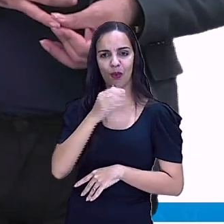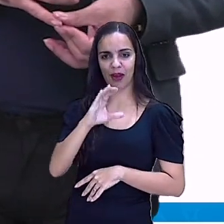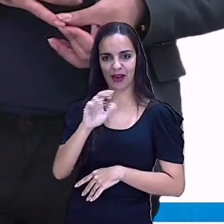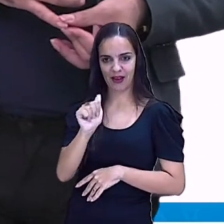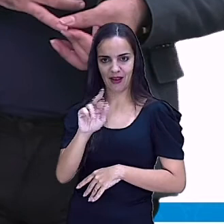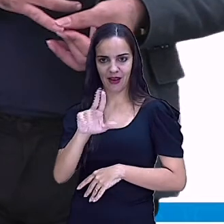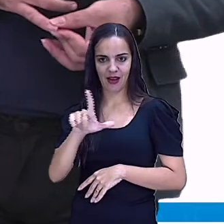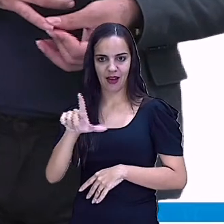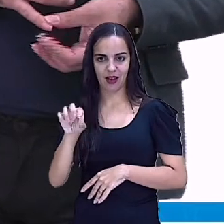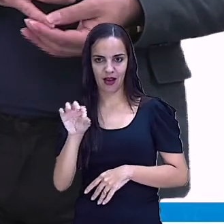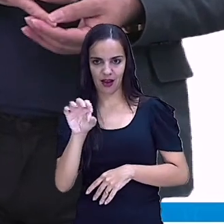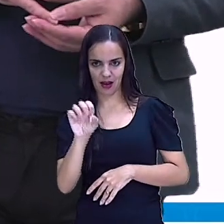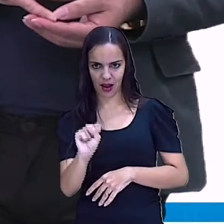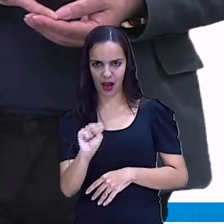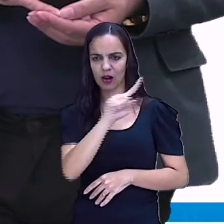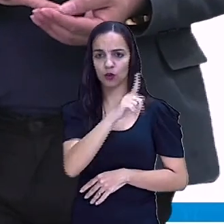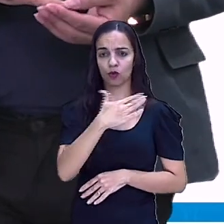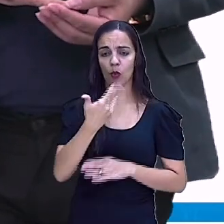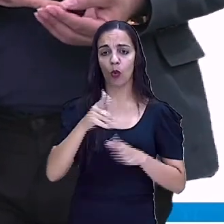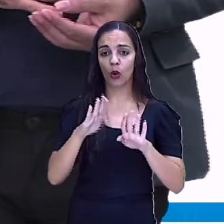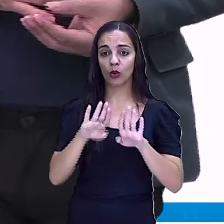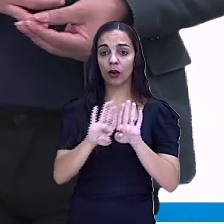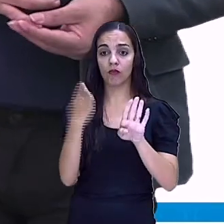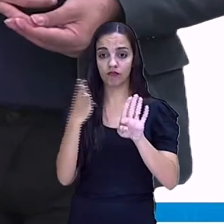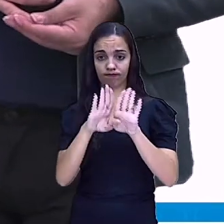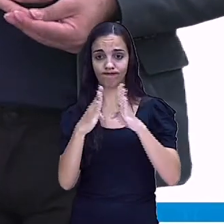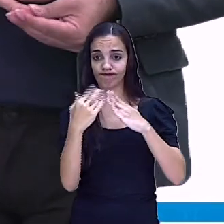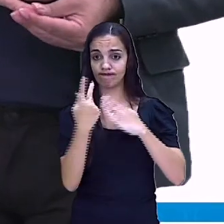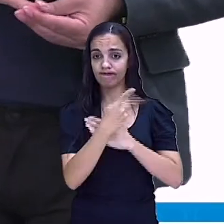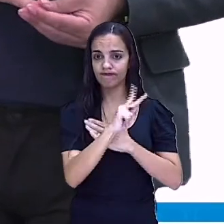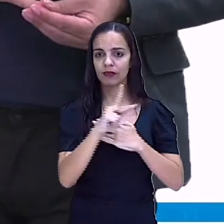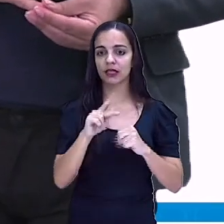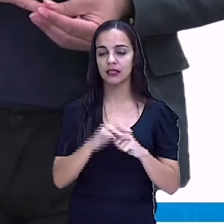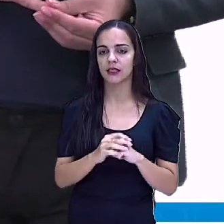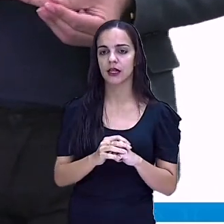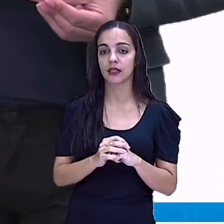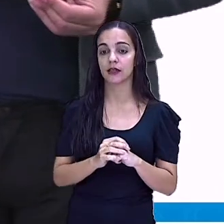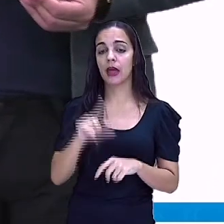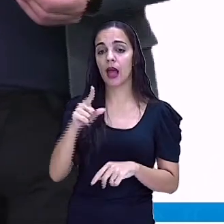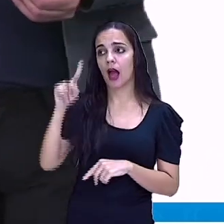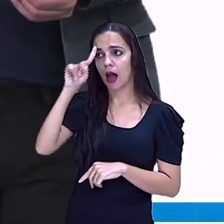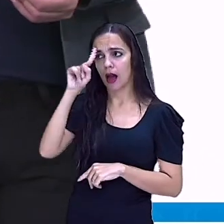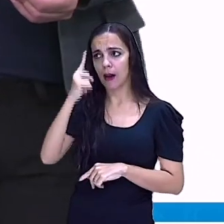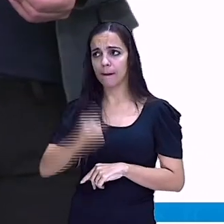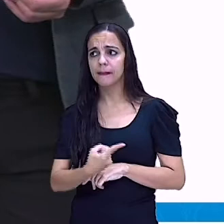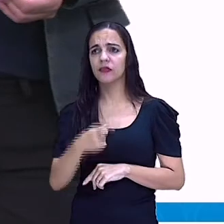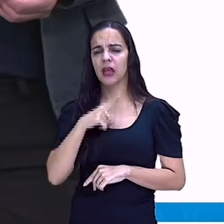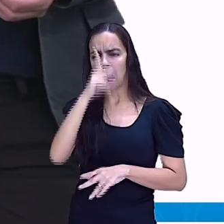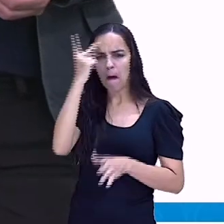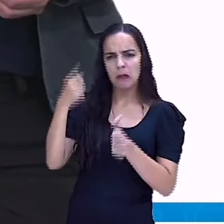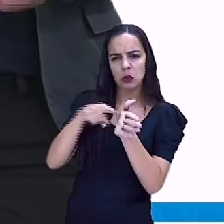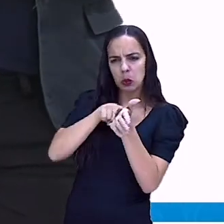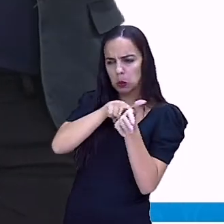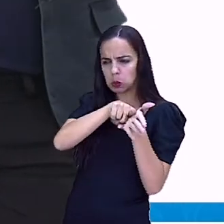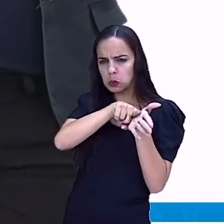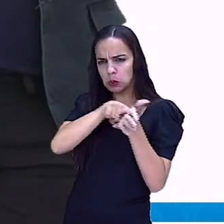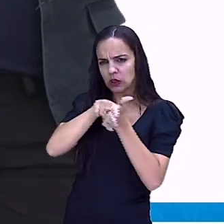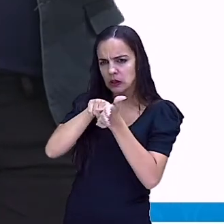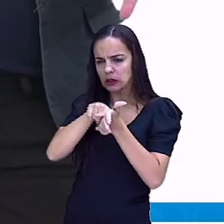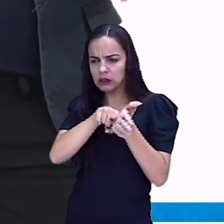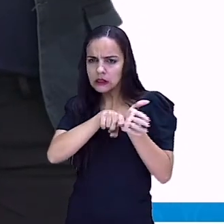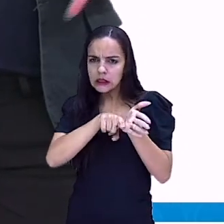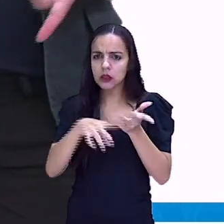em Copacabana, o famoso bairro carioca. As investigações descobriram